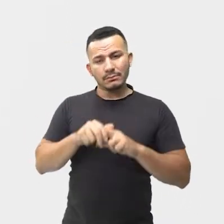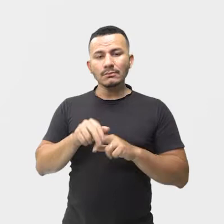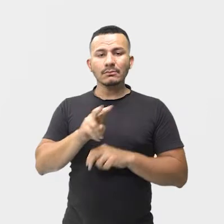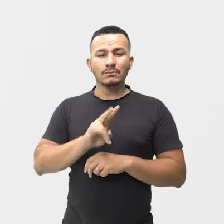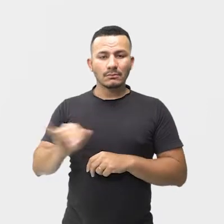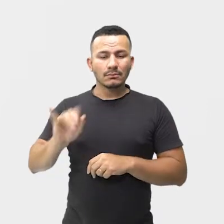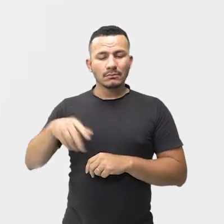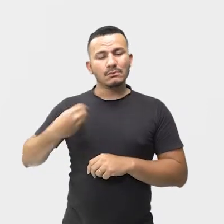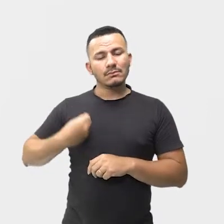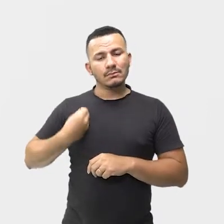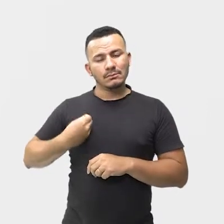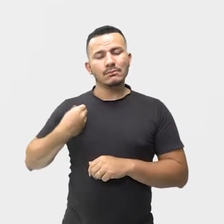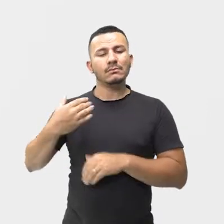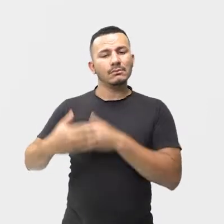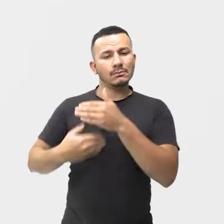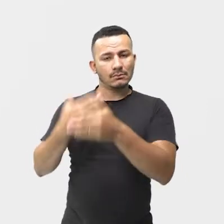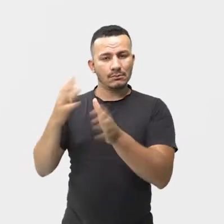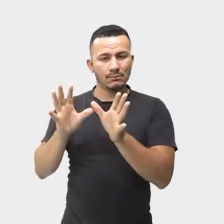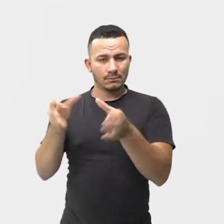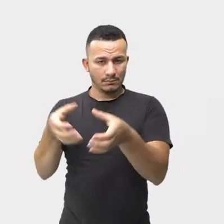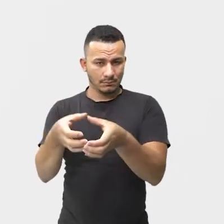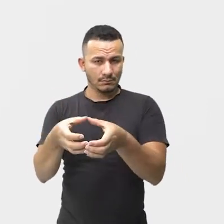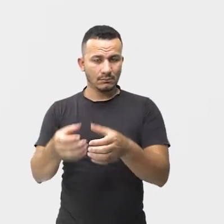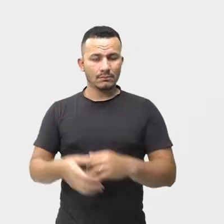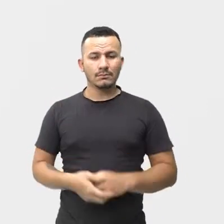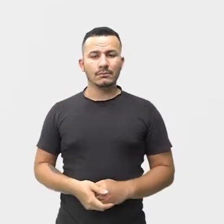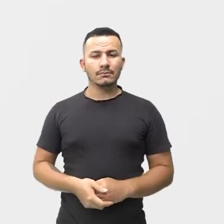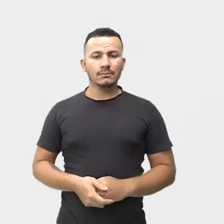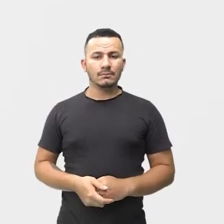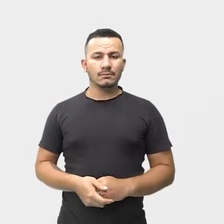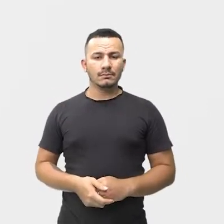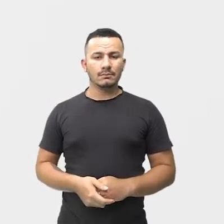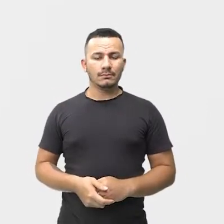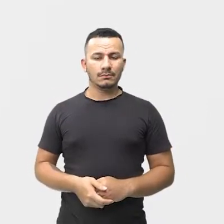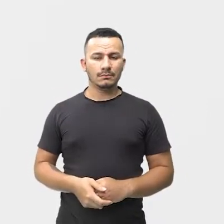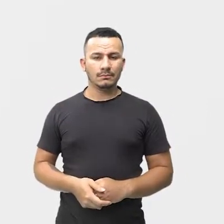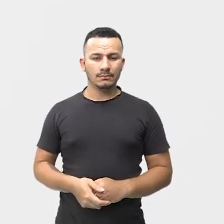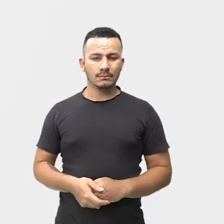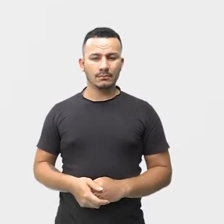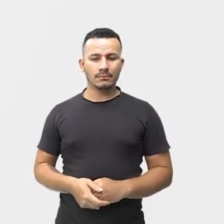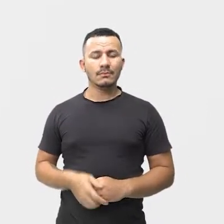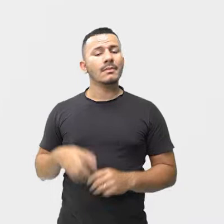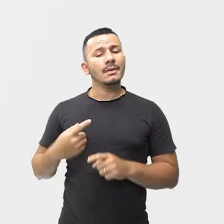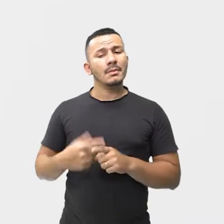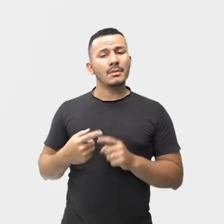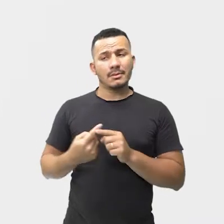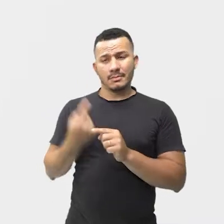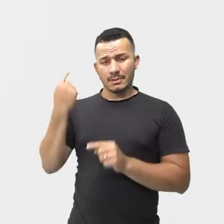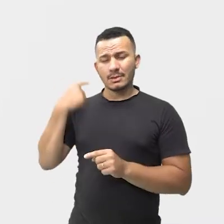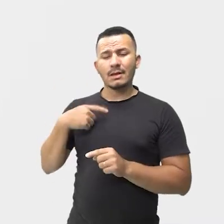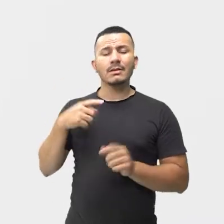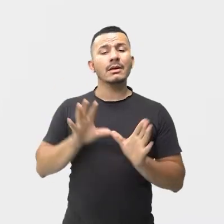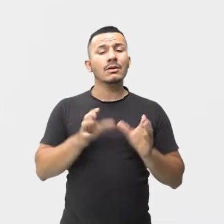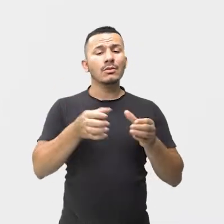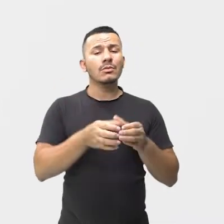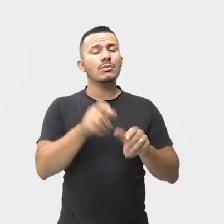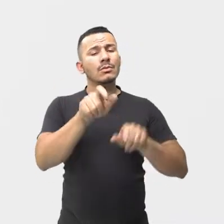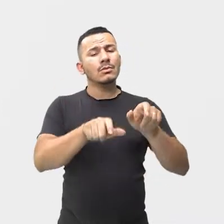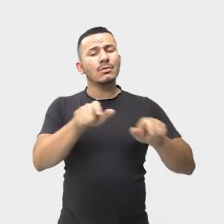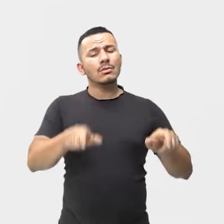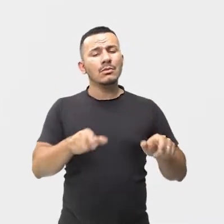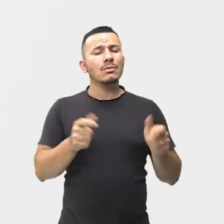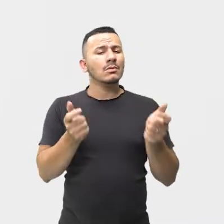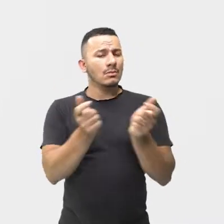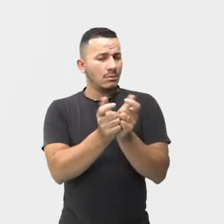a sobrevivência do grupo. Então, havia poucos seres humanos, haviam grupos, né,